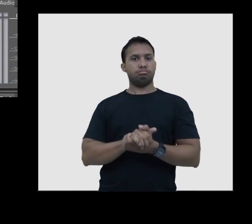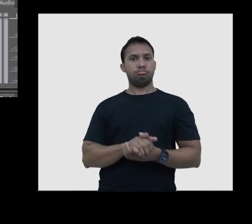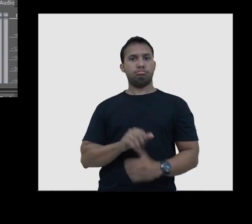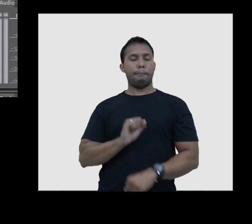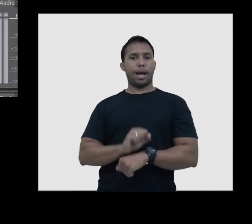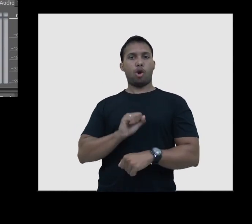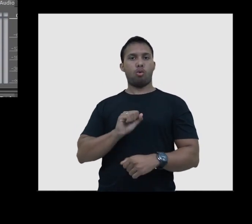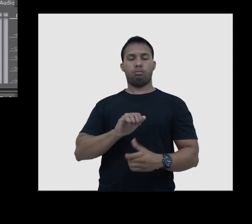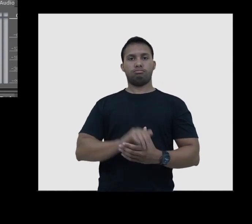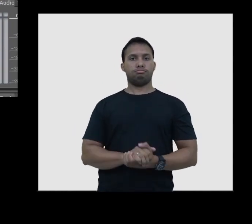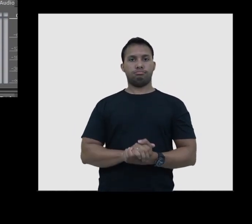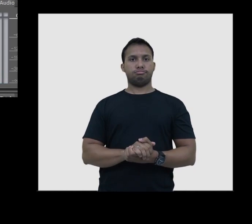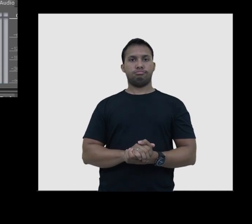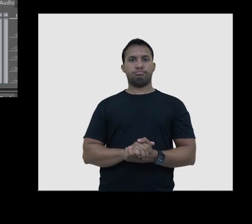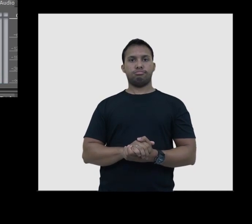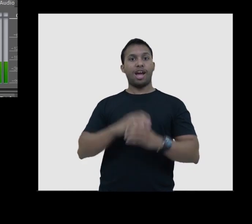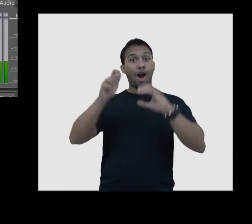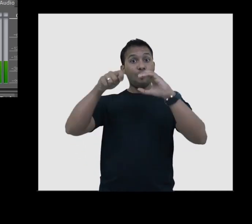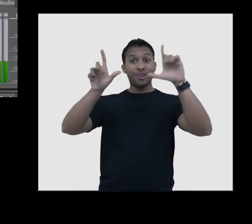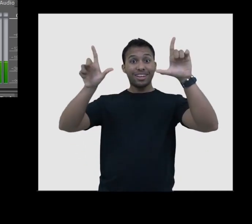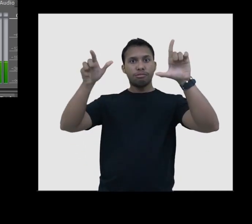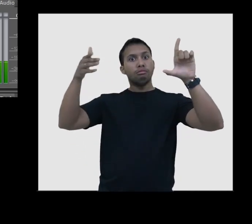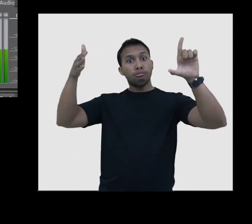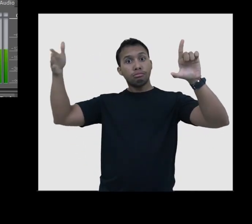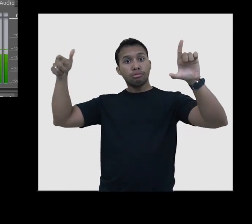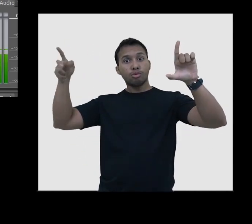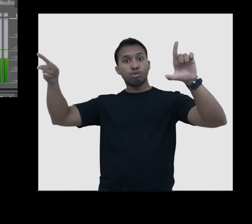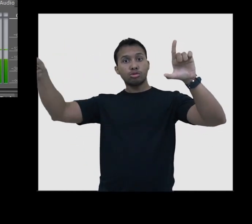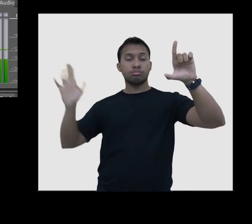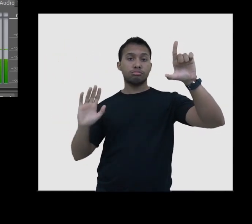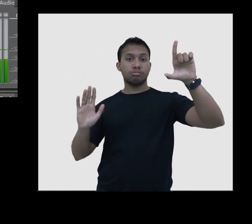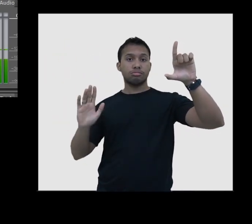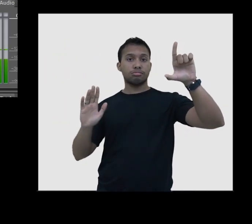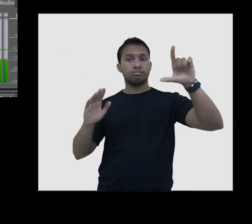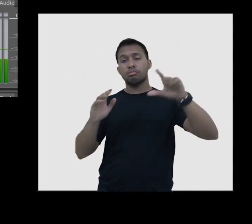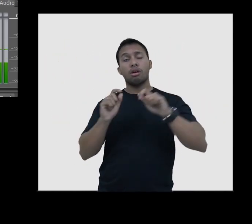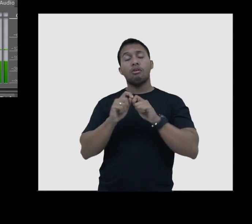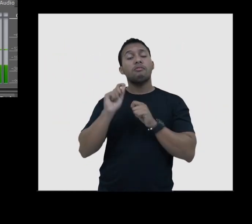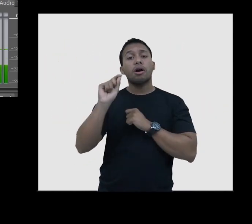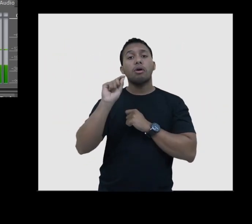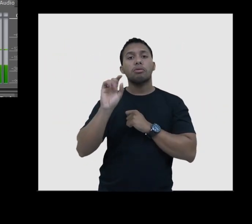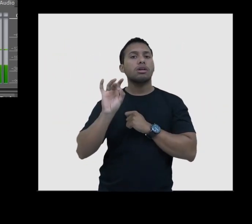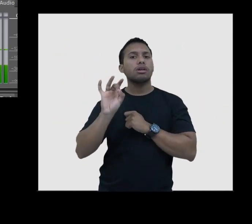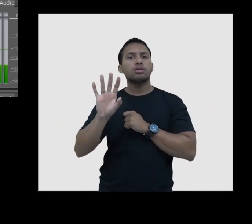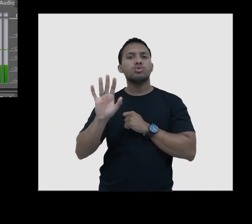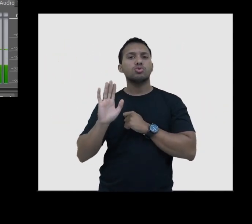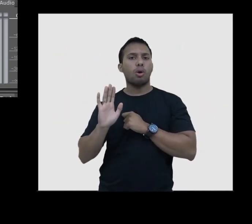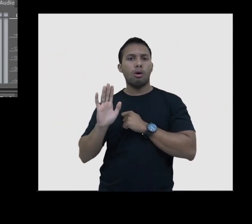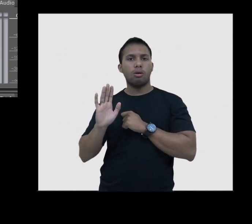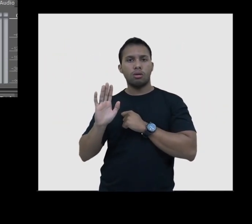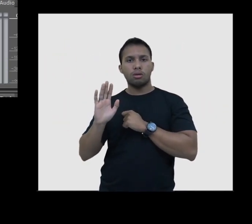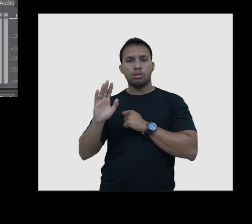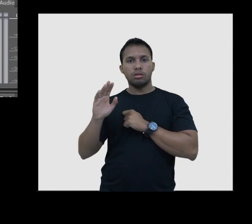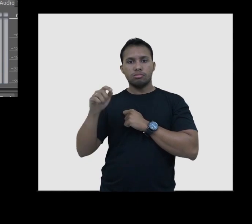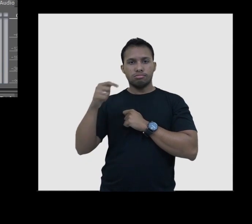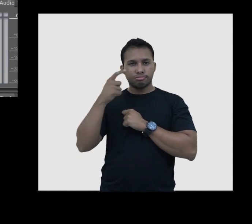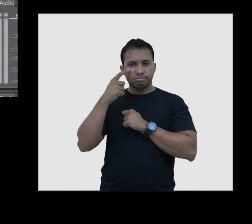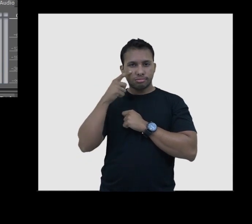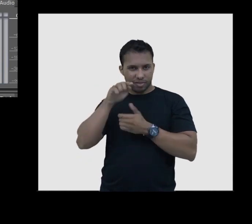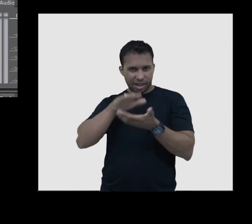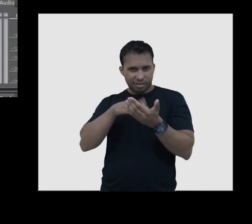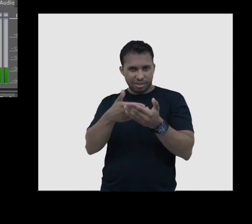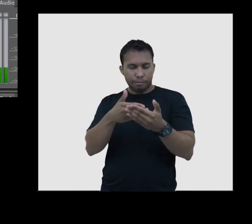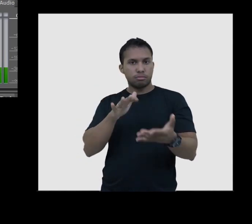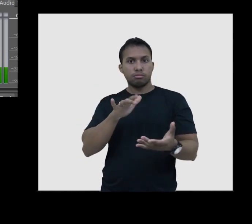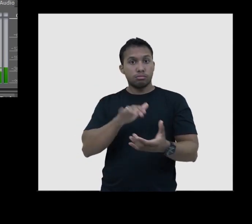A gente saiu o intérprete, ele parou a sinalização um pouco antes do vídeo acabar. Então aqui simplesmente a gente